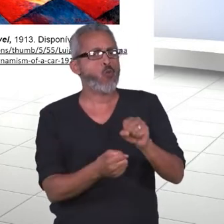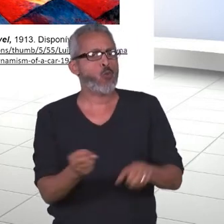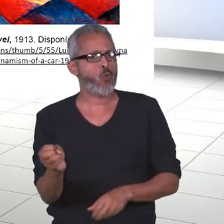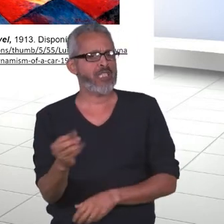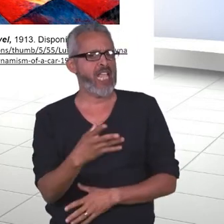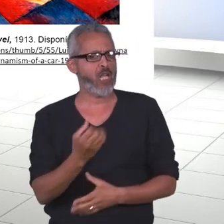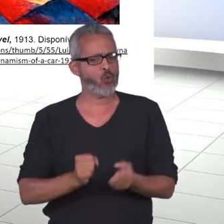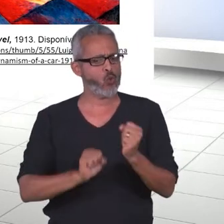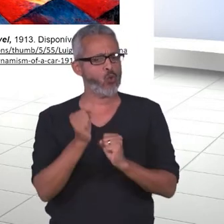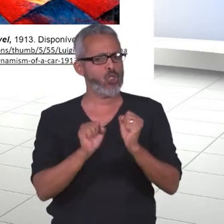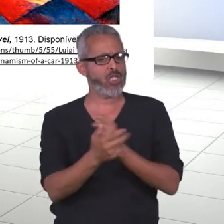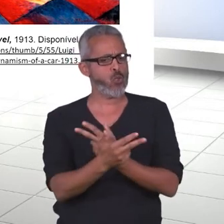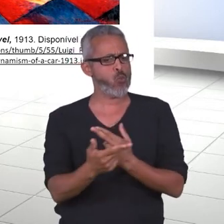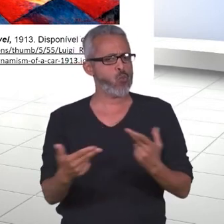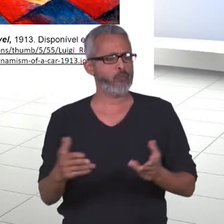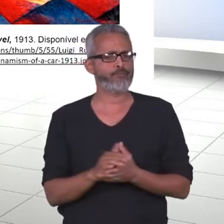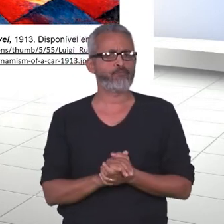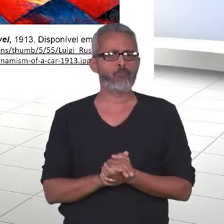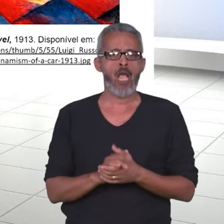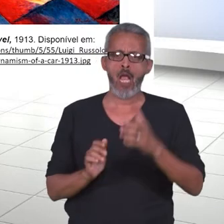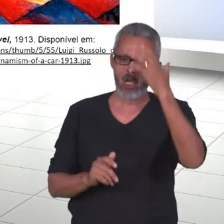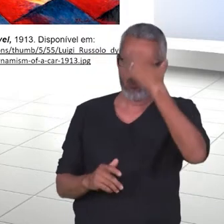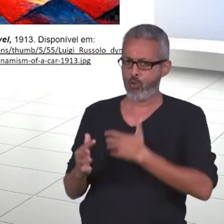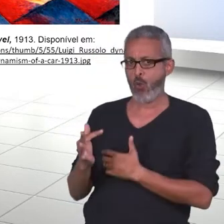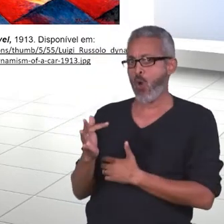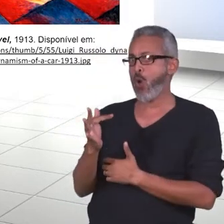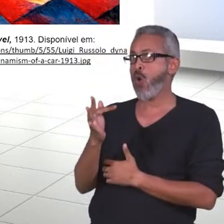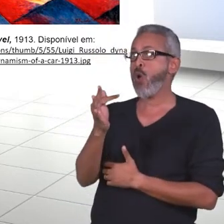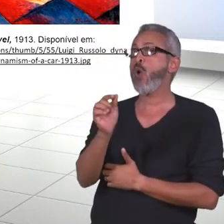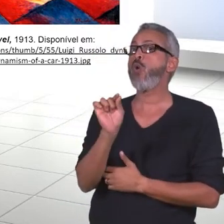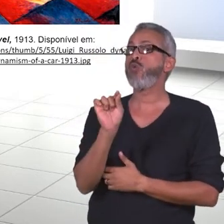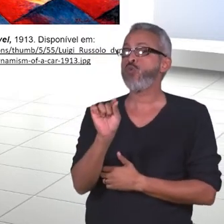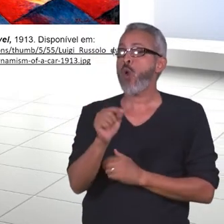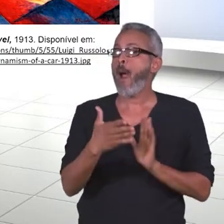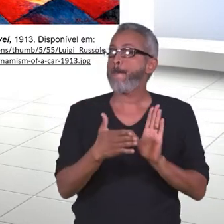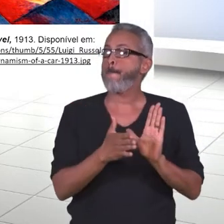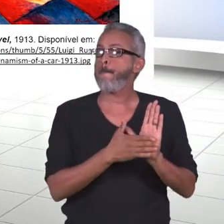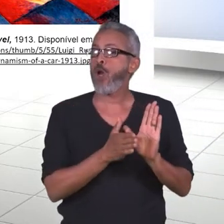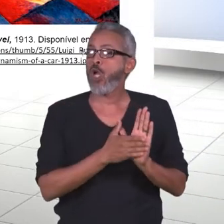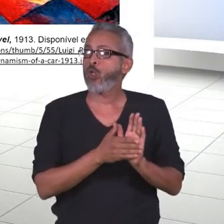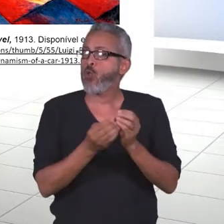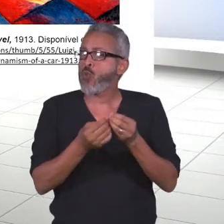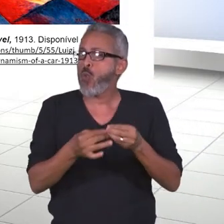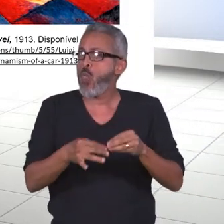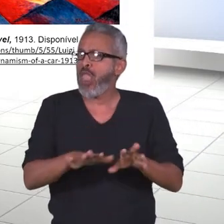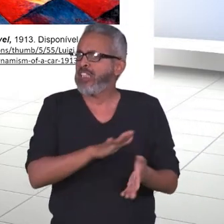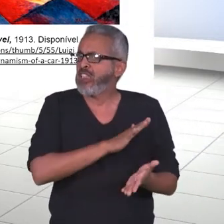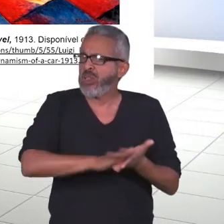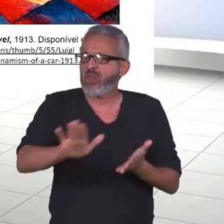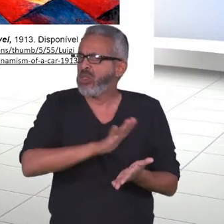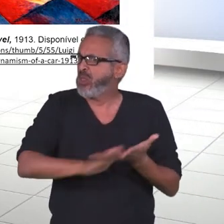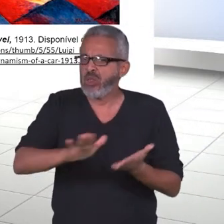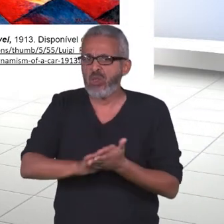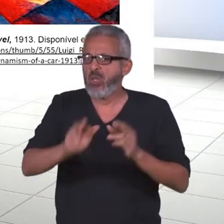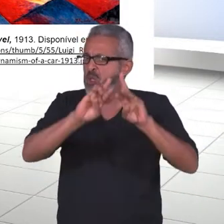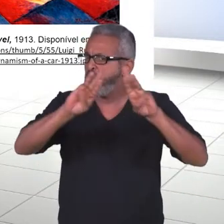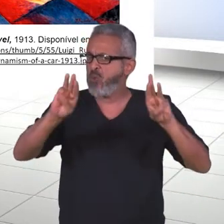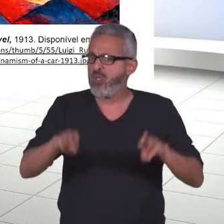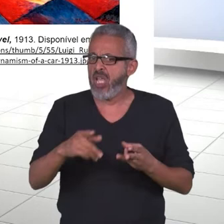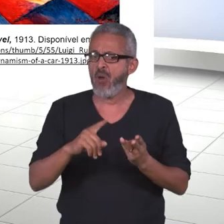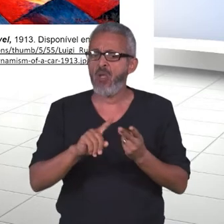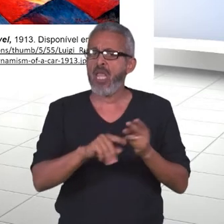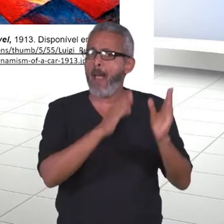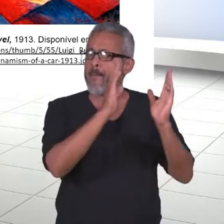moderno, industrializado. Os futuristas chegaram, inclusive, a propor a destruição dos museus e